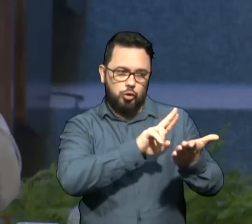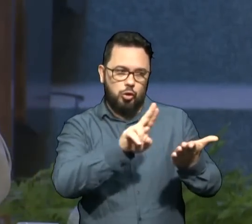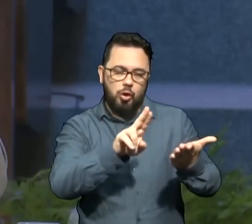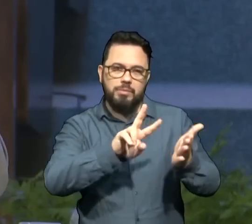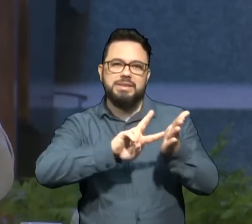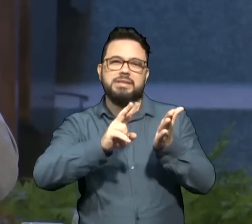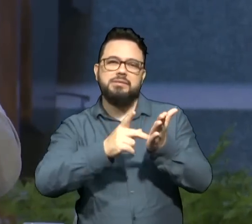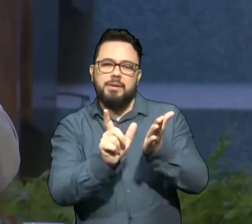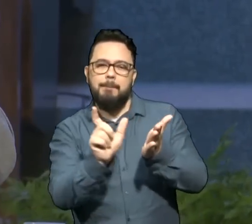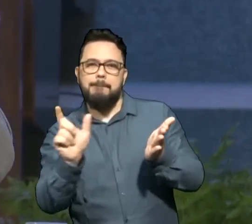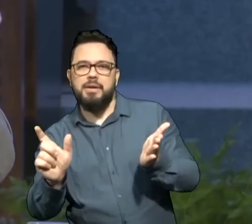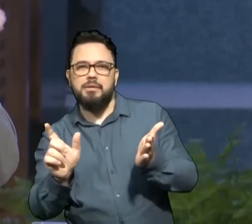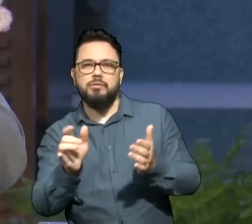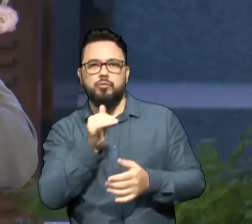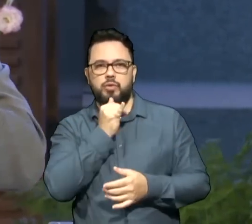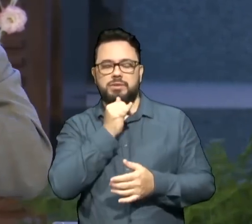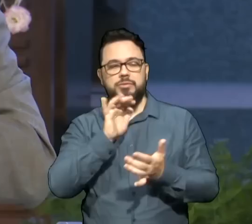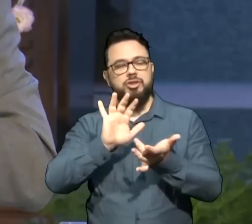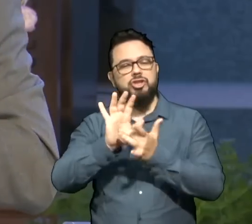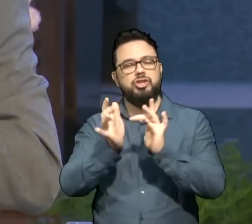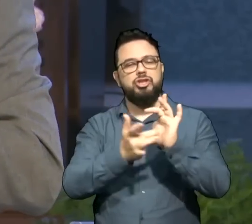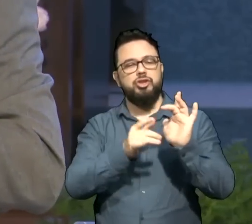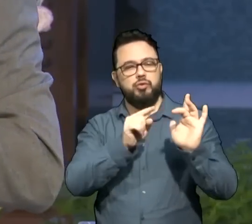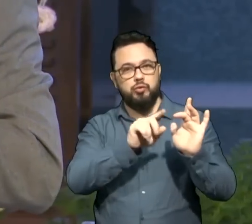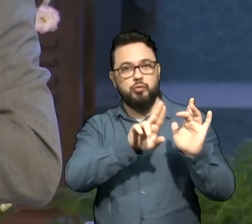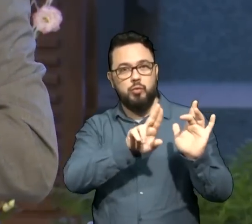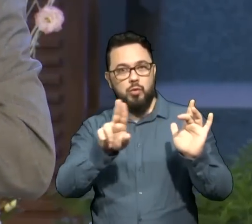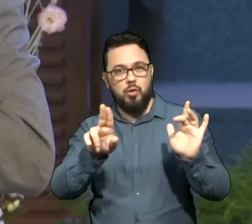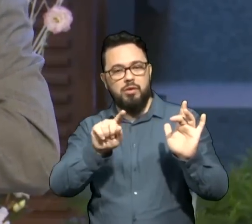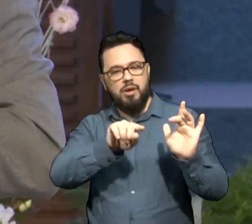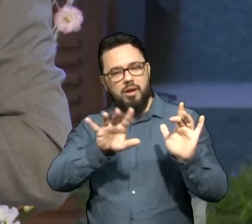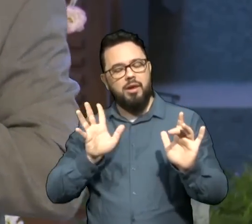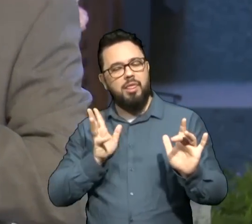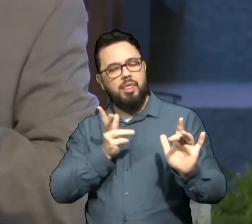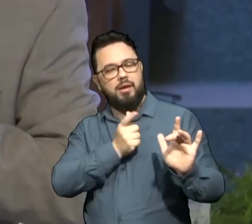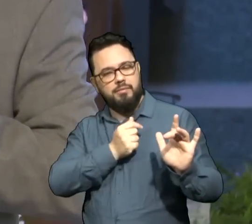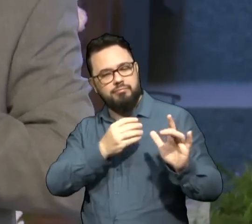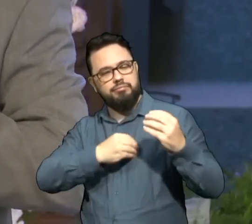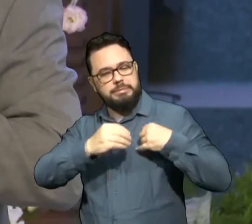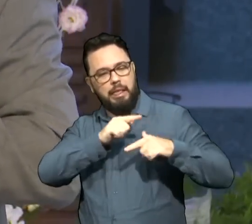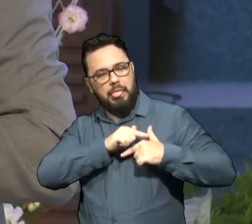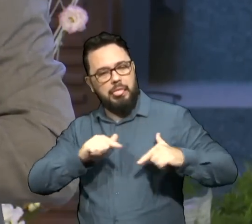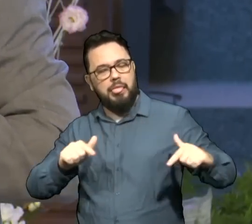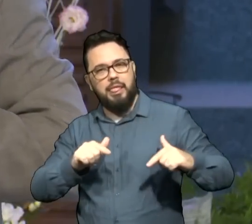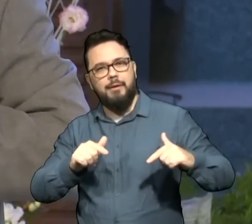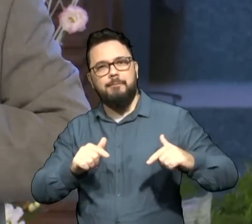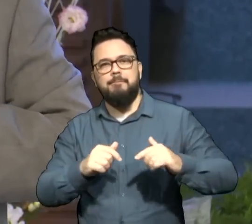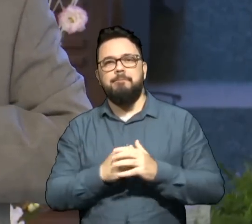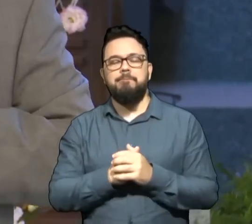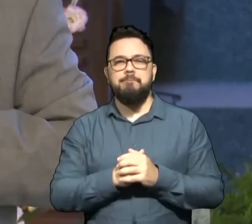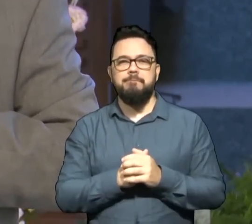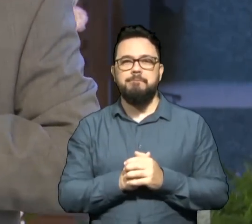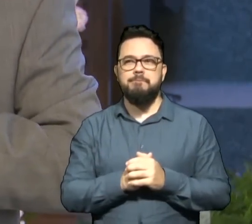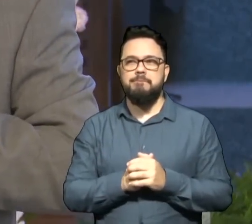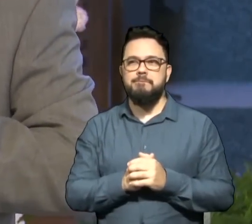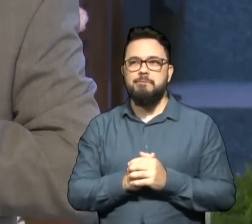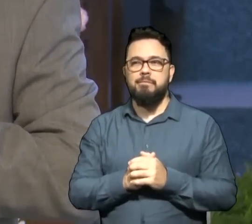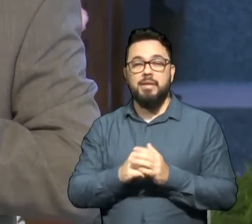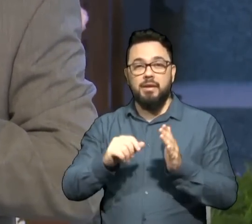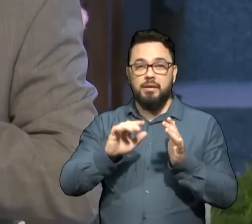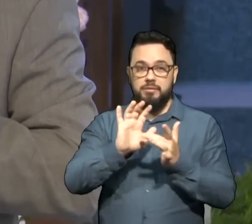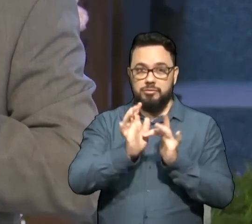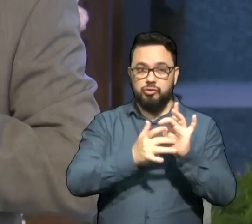lhe colocarás o nome de Jesus porque ele Salvará o seu povo dos seus pecados Jesus e yosua em aramaico significa o